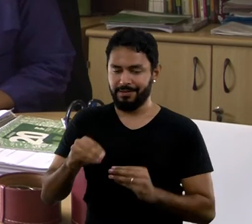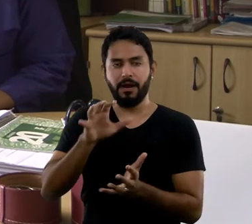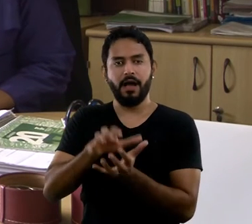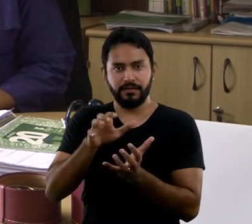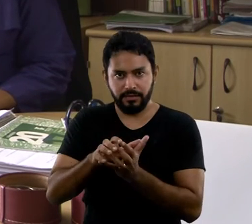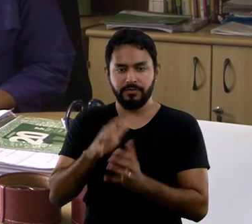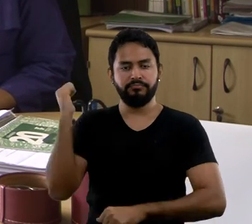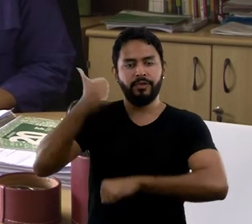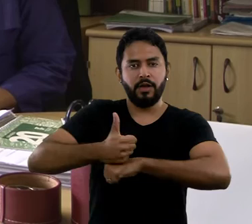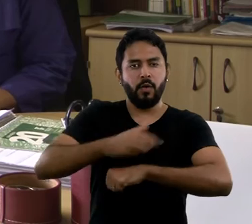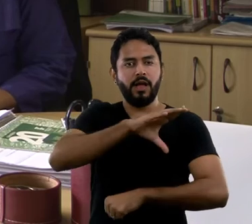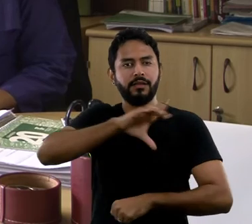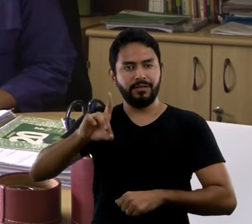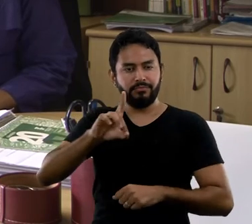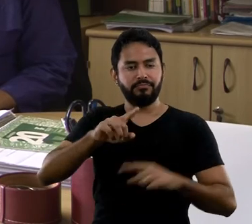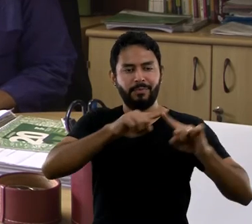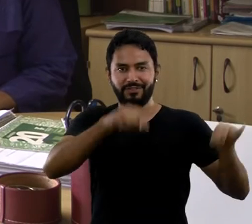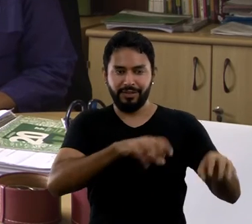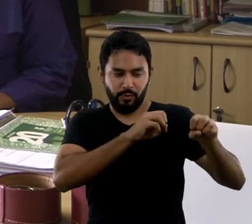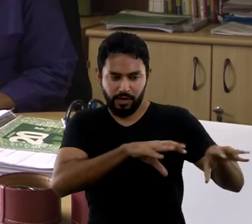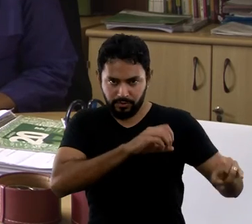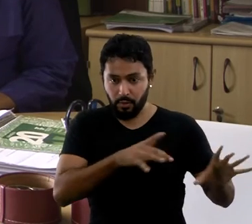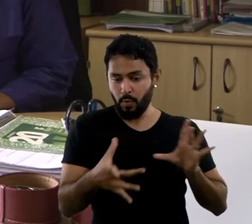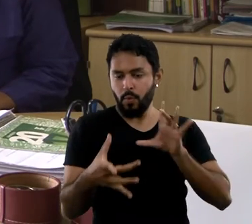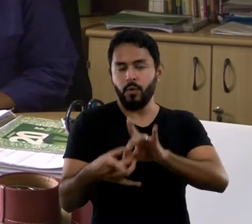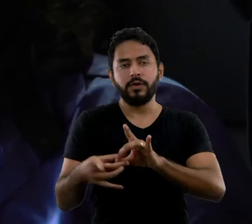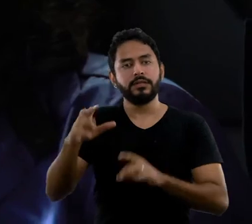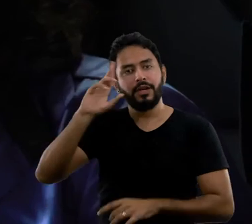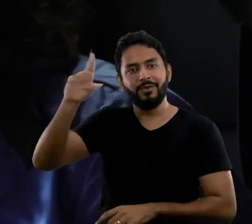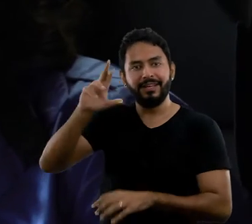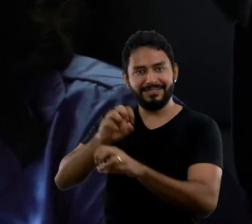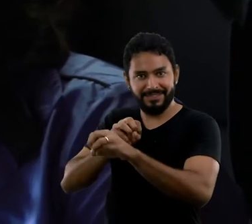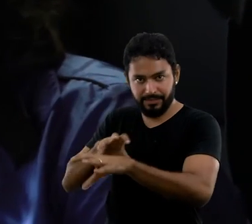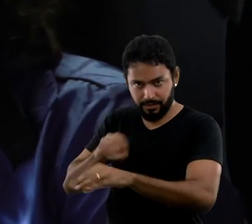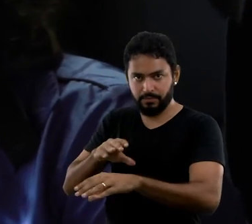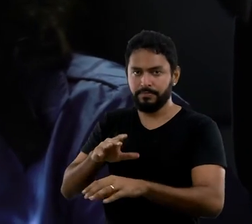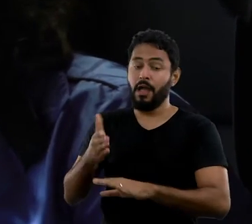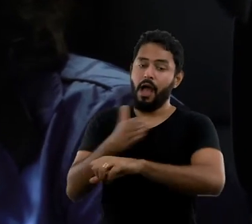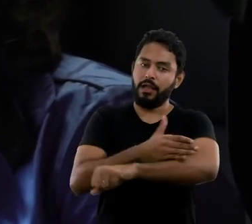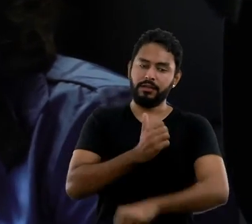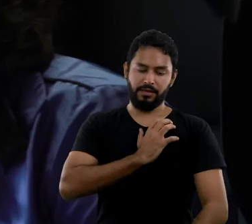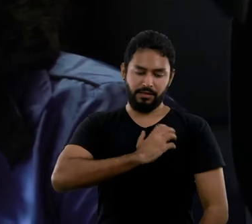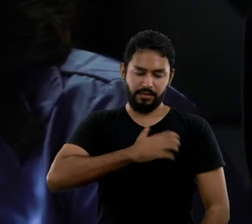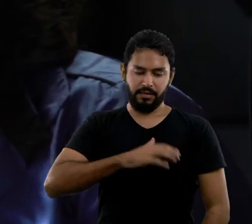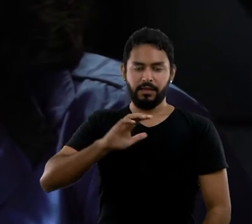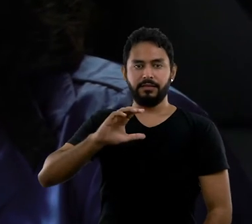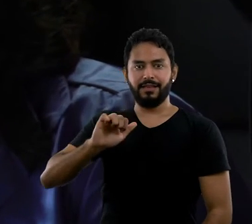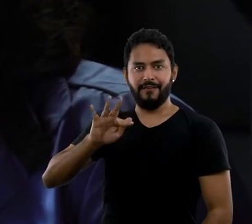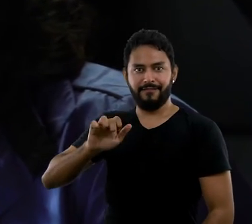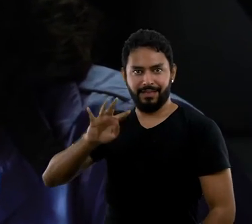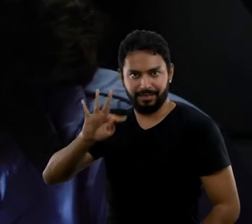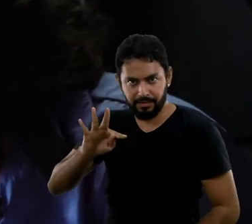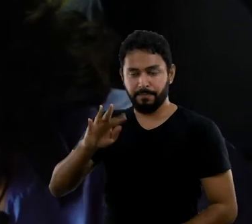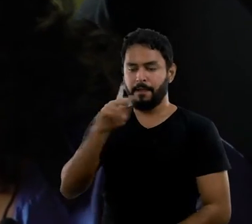junto à diretoria de ensino. Nessa época já era CEFET. E na ocasião, a professora Cláudia Sancio nos convidou para assumir